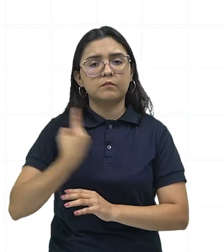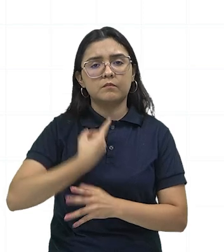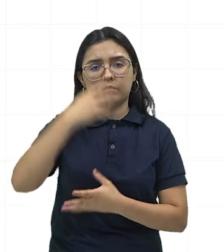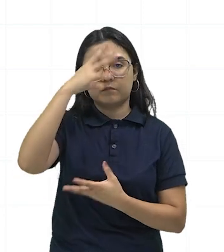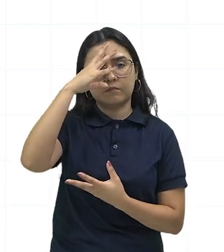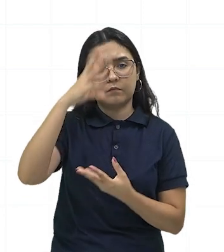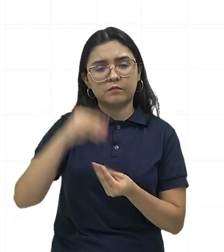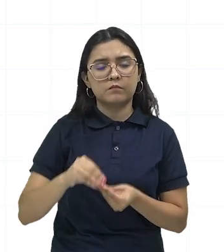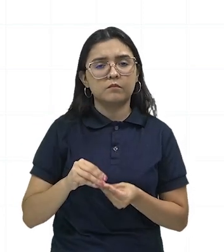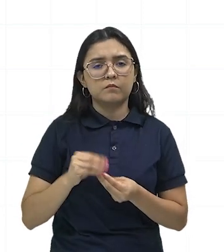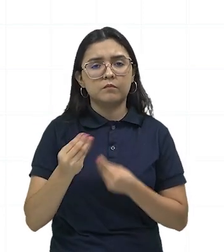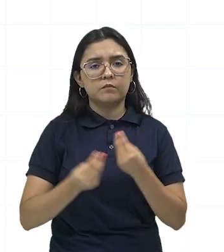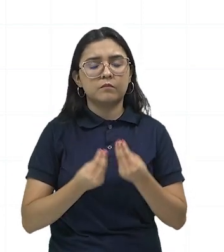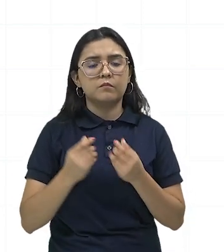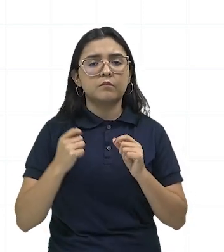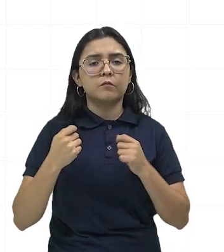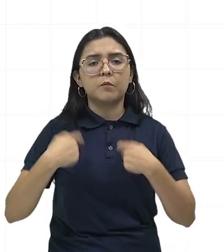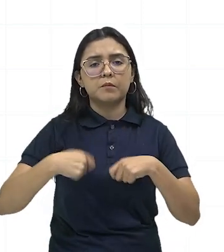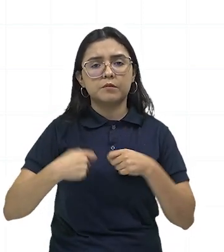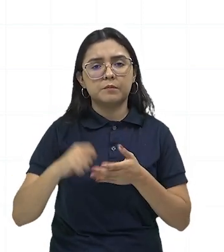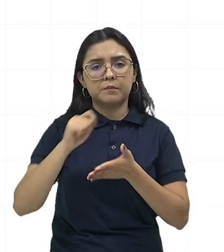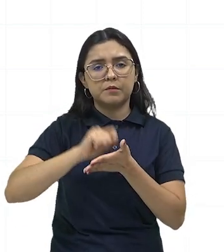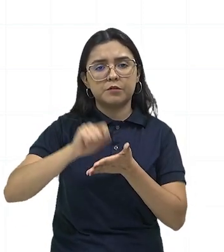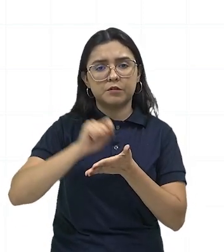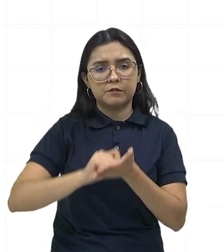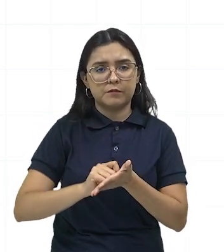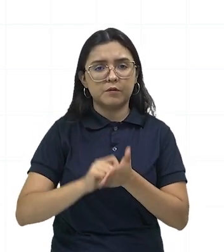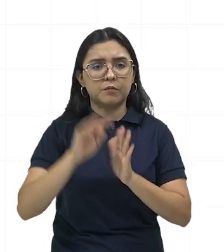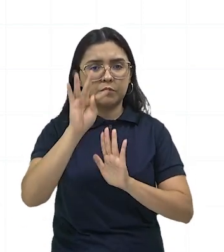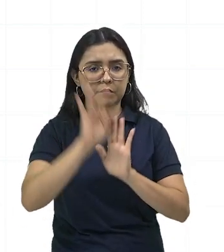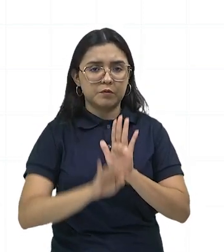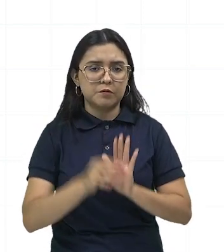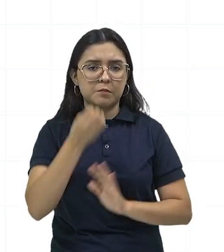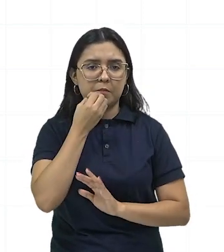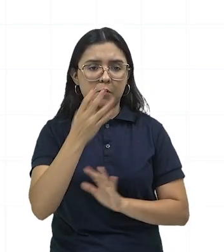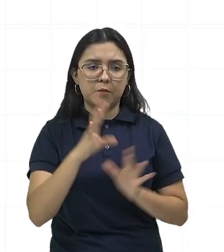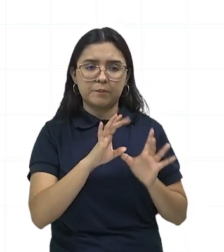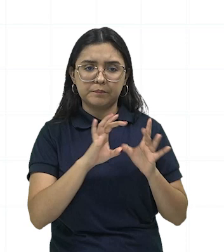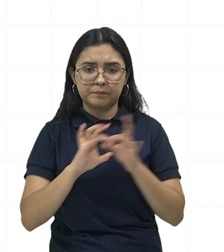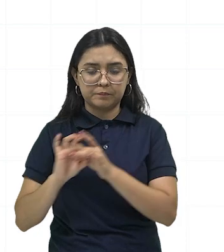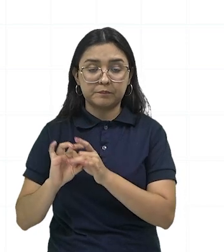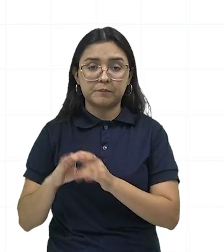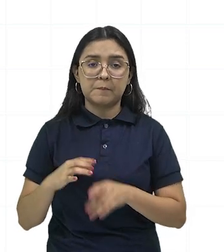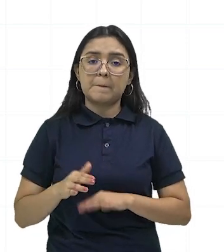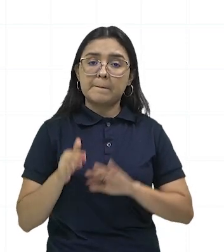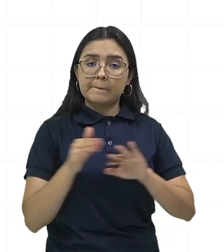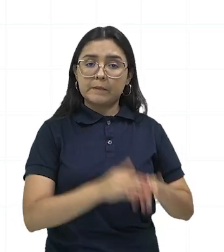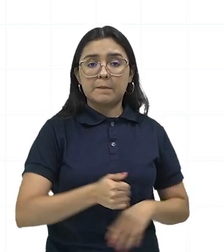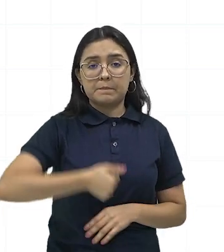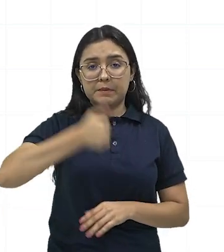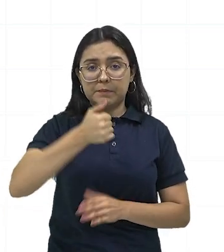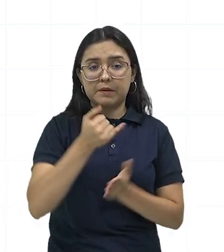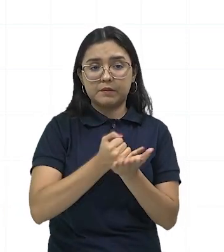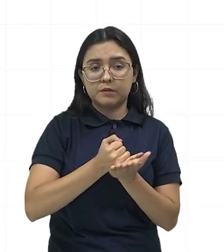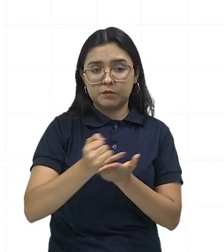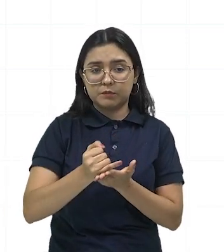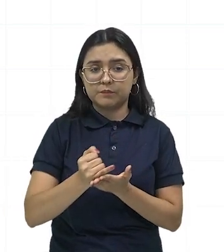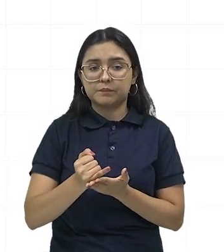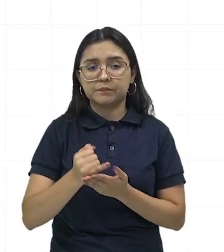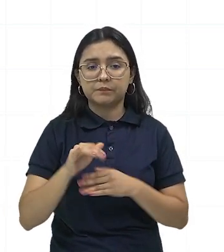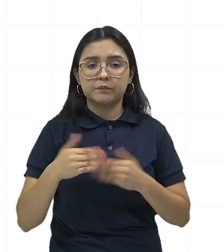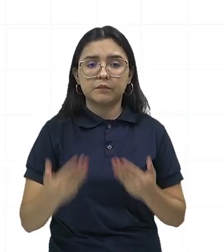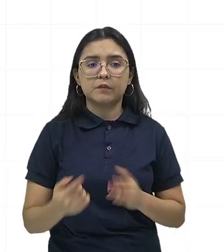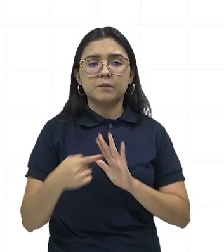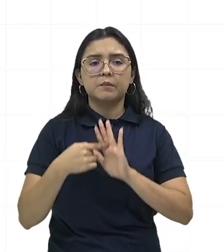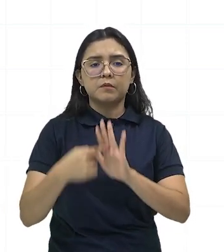o que eu preciso para escrever um bom texto. A primeira delas é a introdução. E essa parte estabelece o contexto